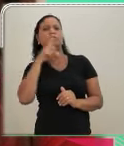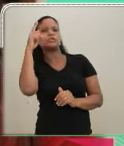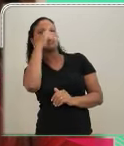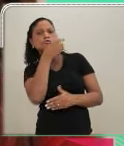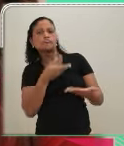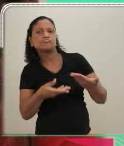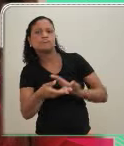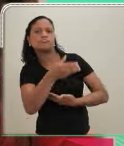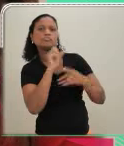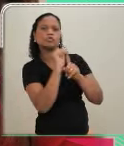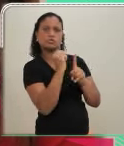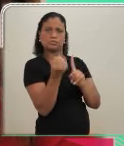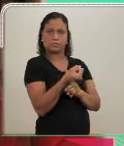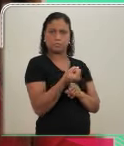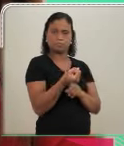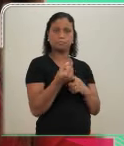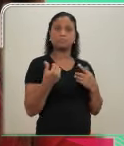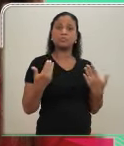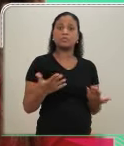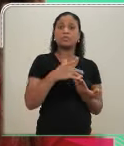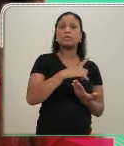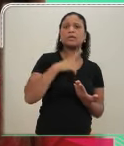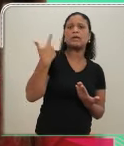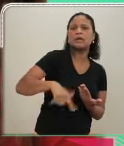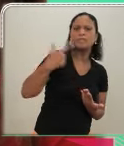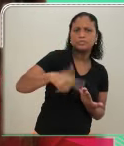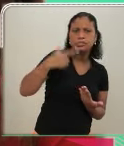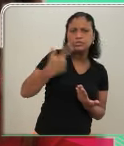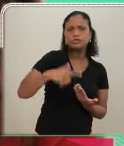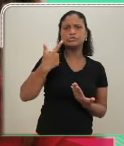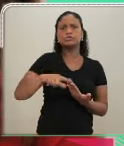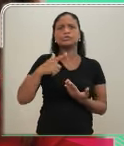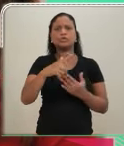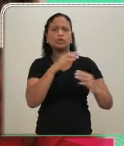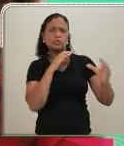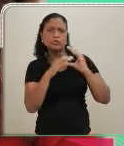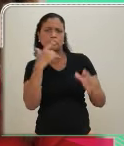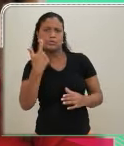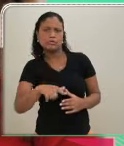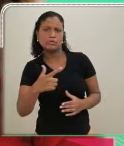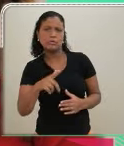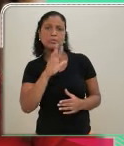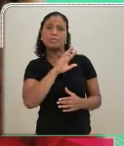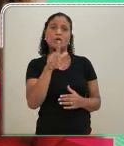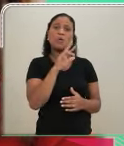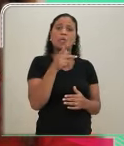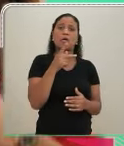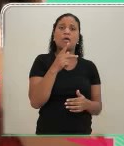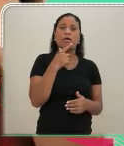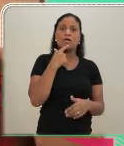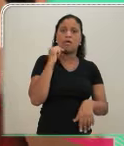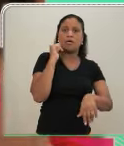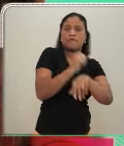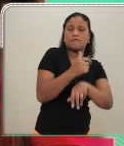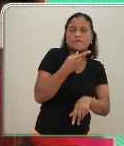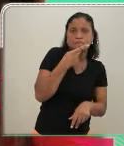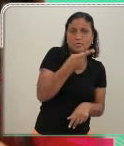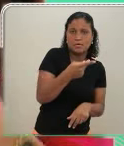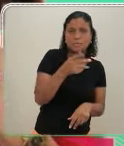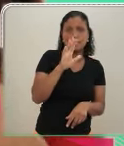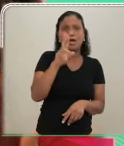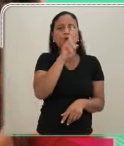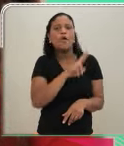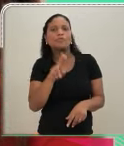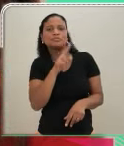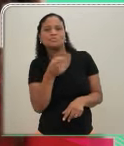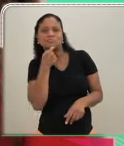ser repetitivo e metódico e uma dificuldade de comunicação que não é para falar, mas é para usar uma piada,